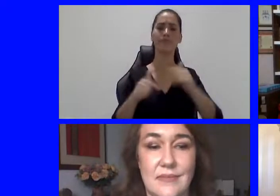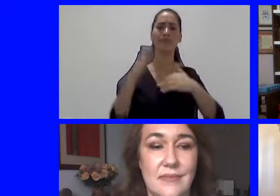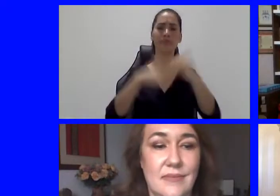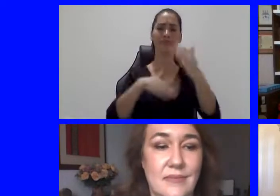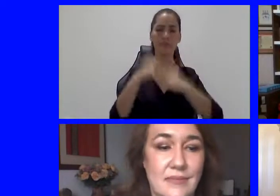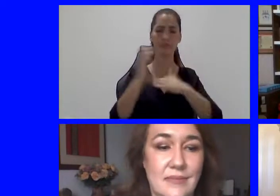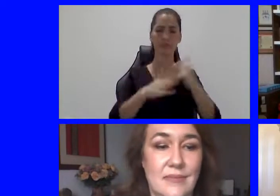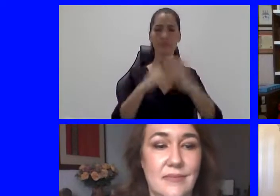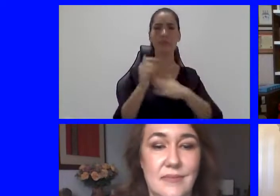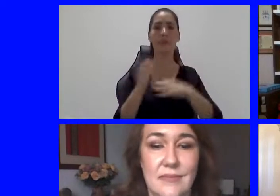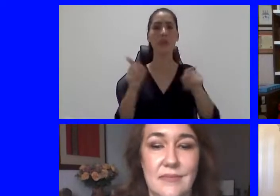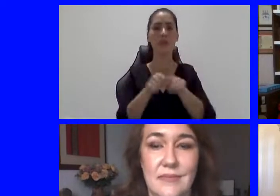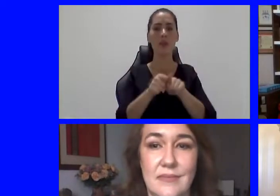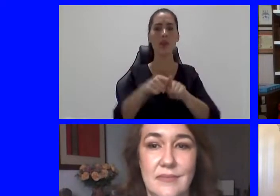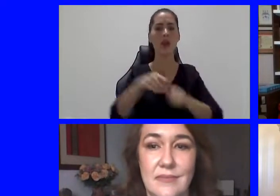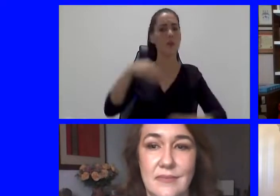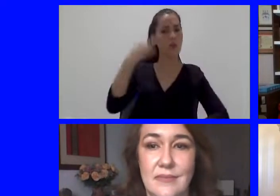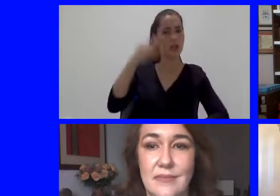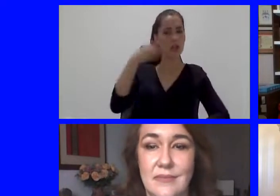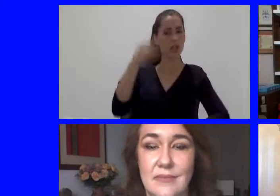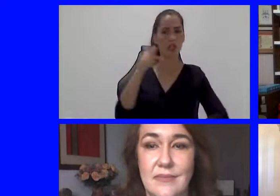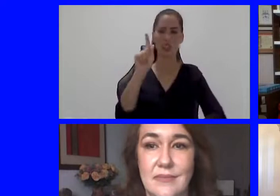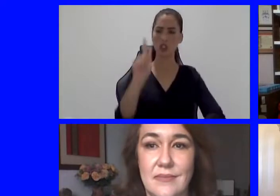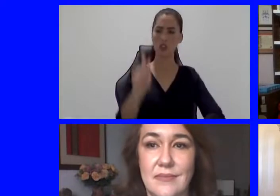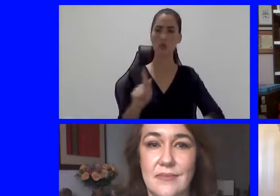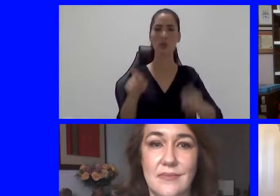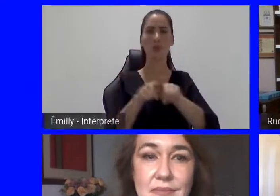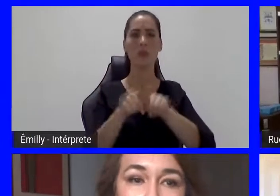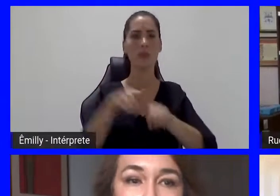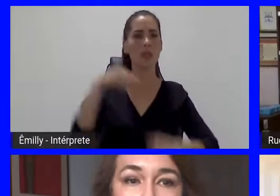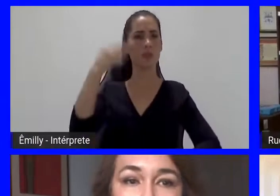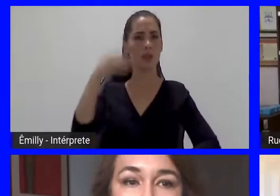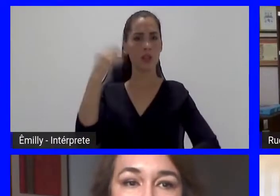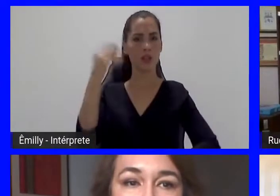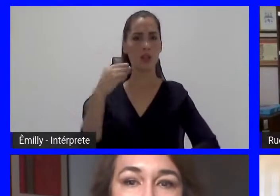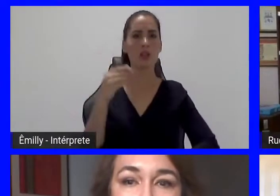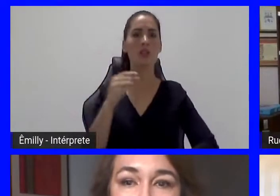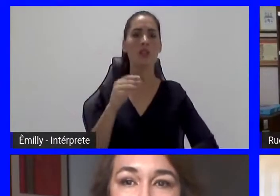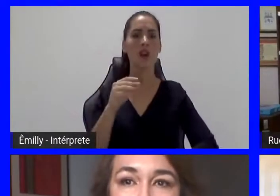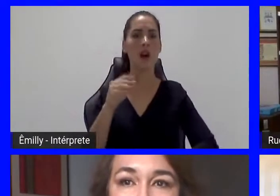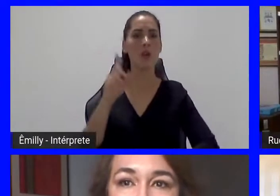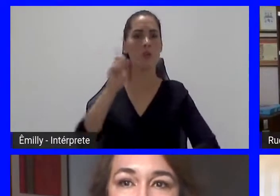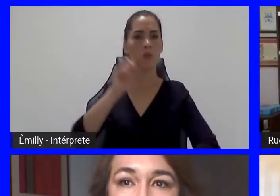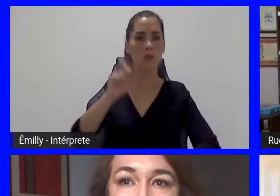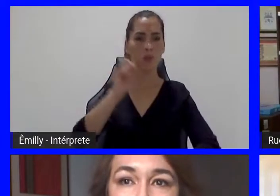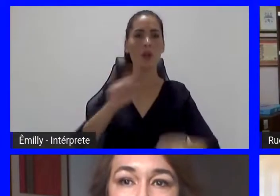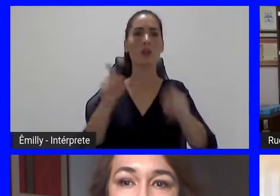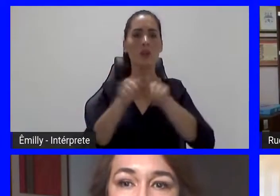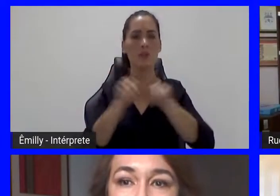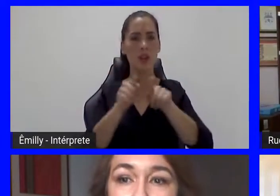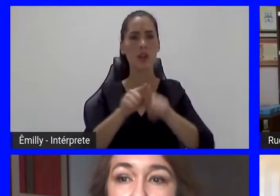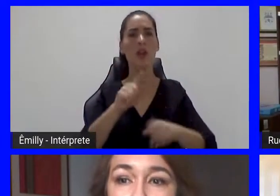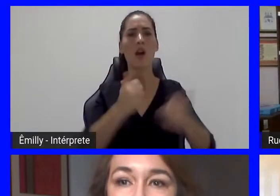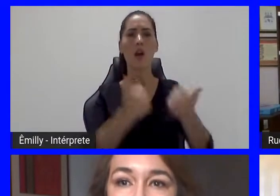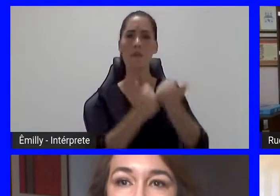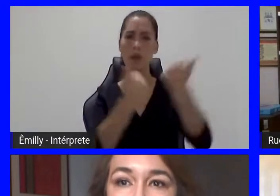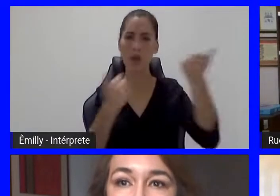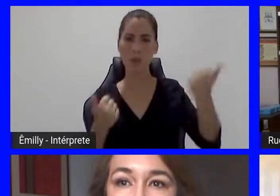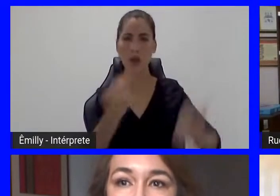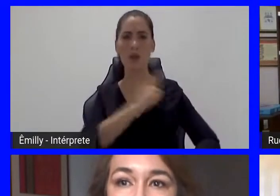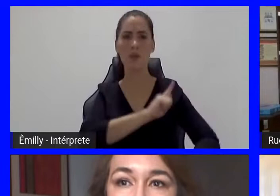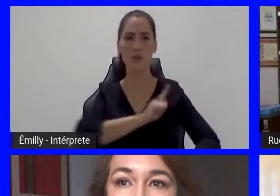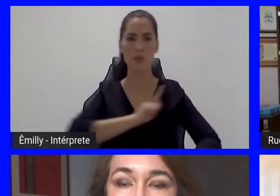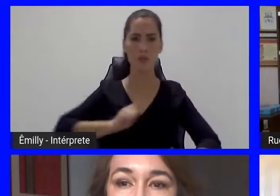como gestora, como advogada, como professora universitária, como vice-governadora, enfim, por tudo que